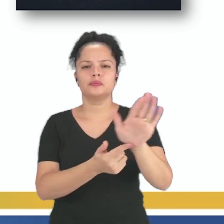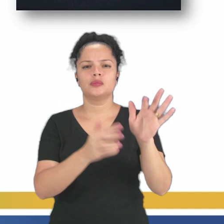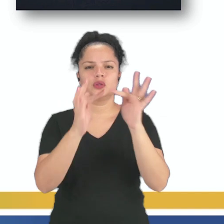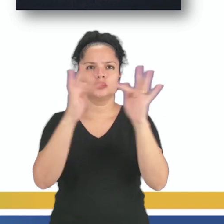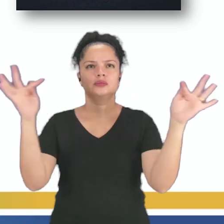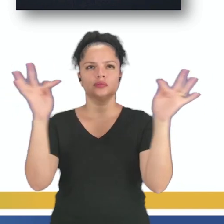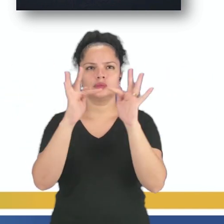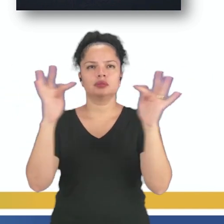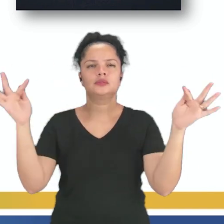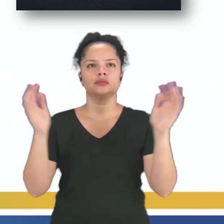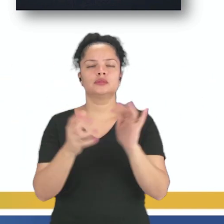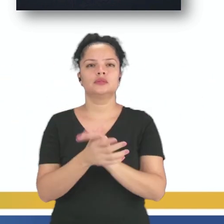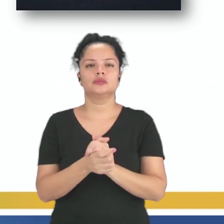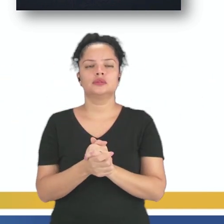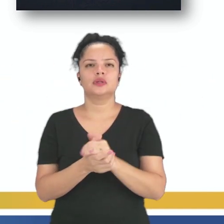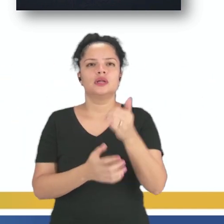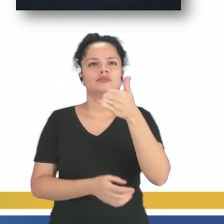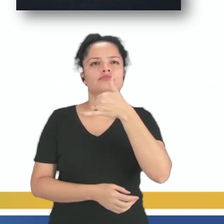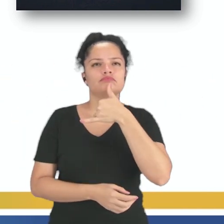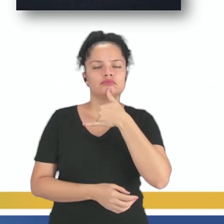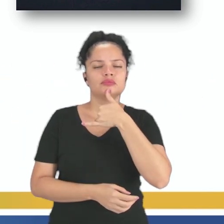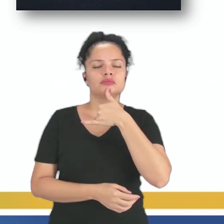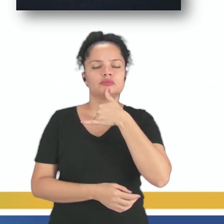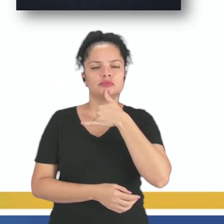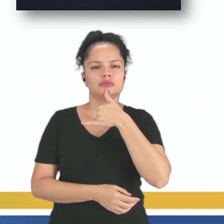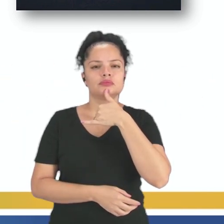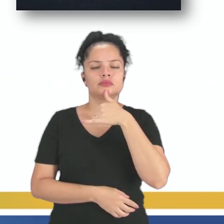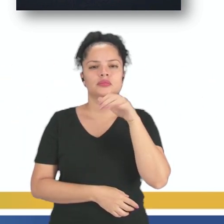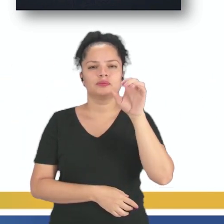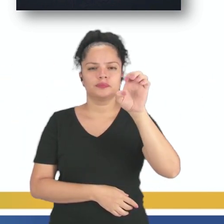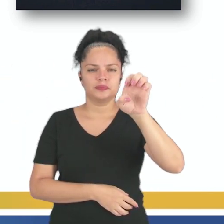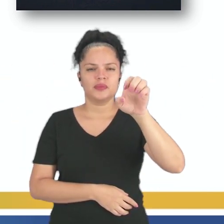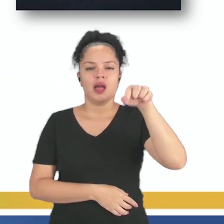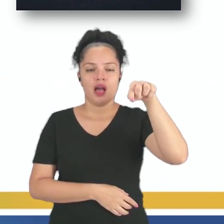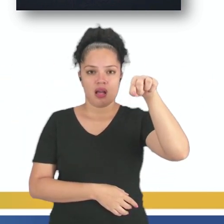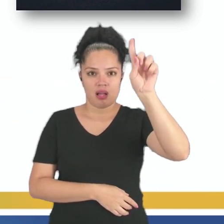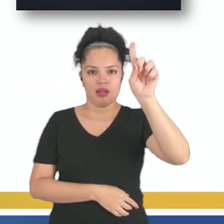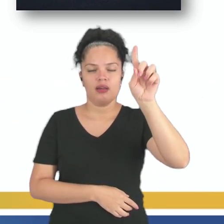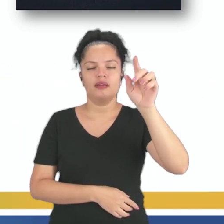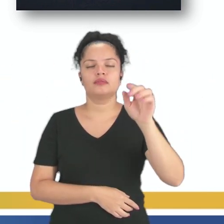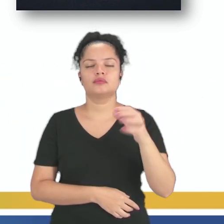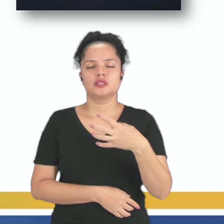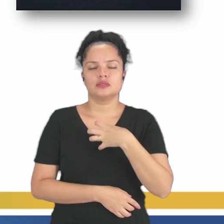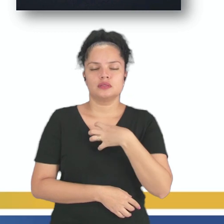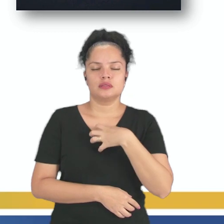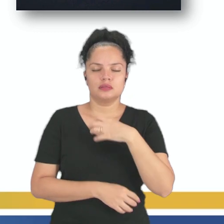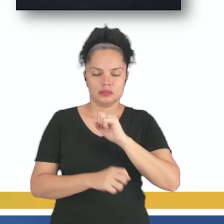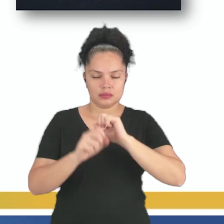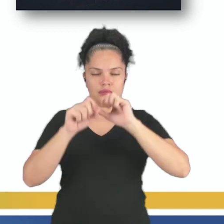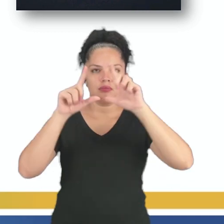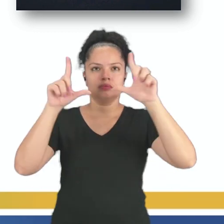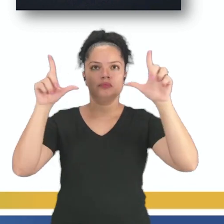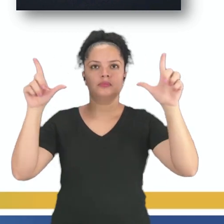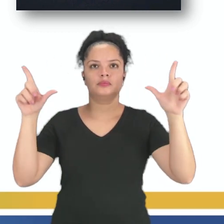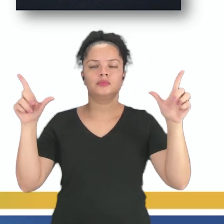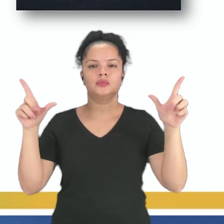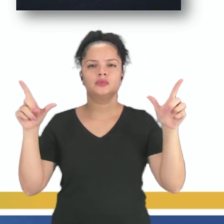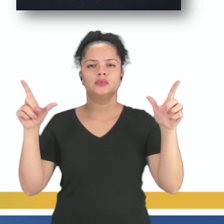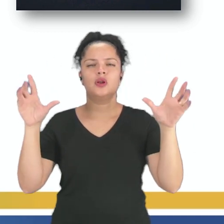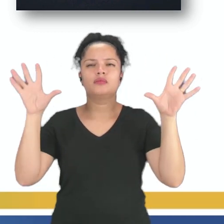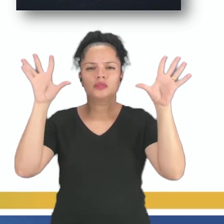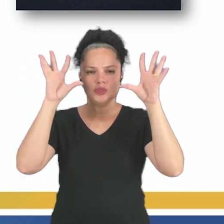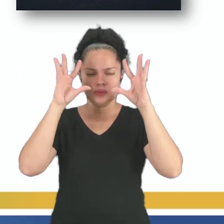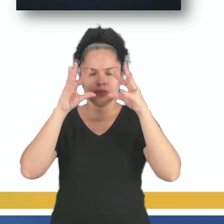aparece? Primeiro, tristeza é o que sinto quando abro os meus olhos e vejo a mais terrível